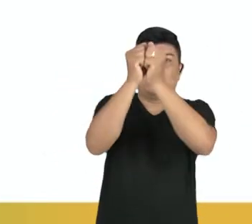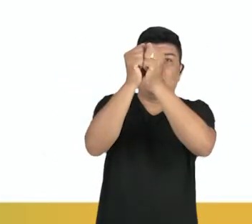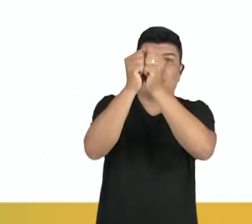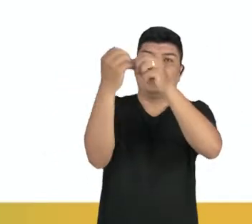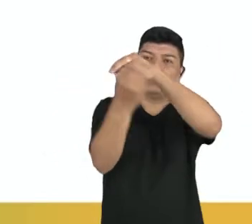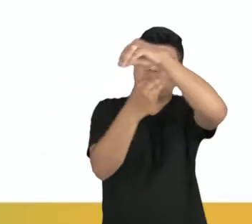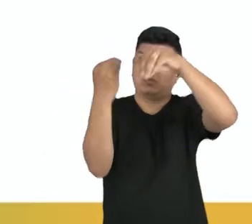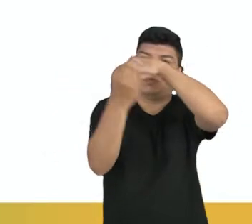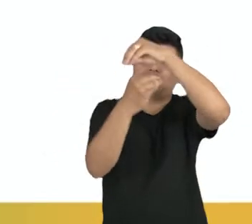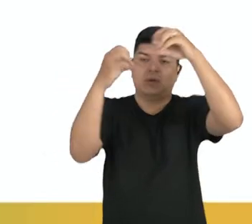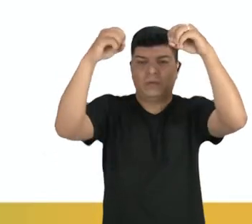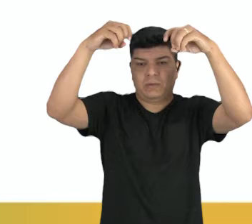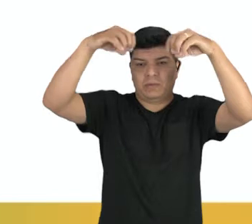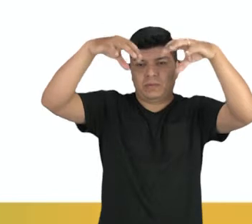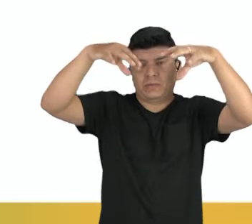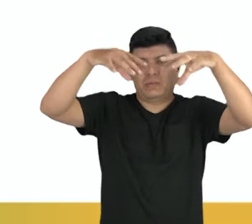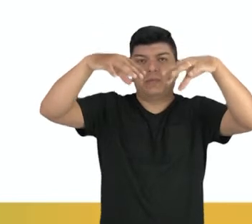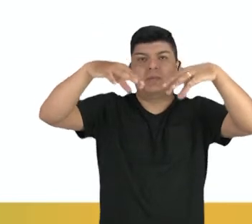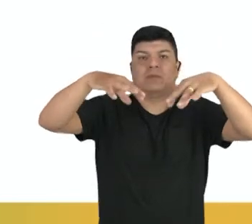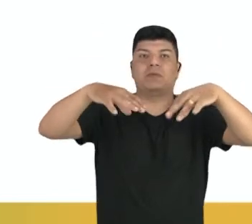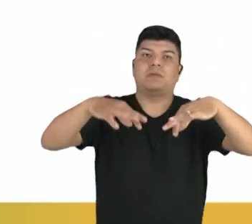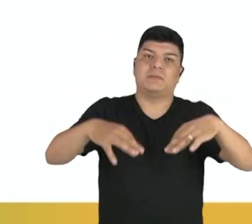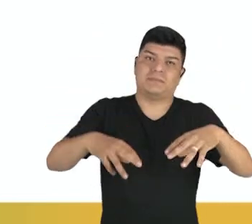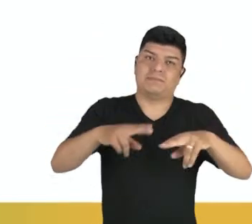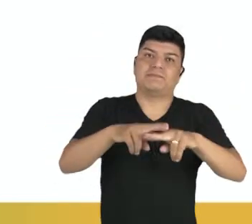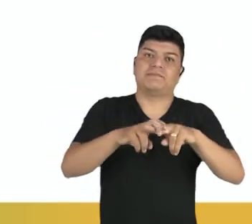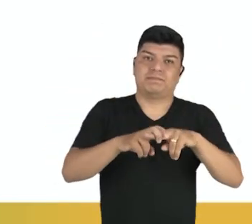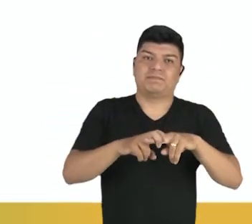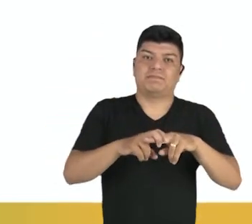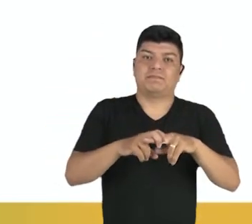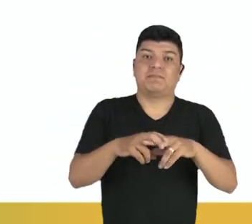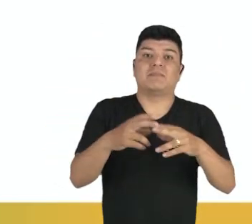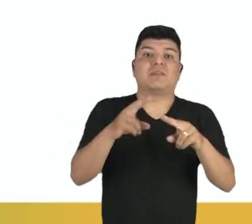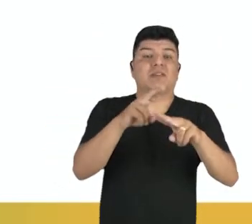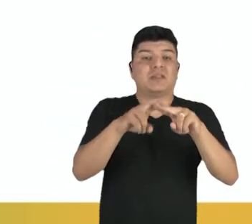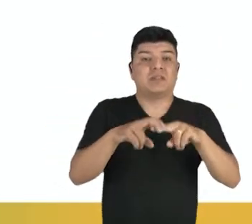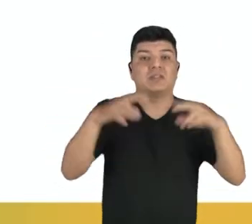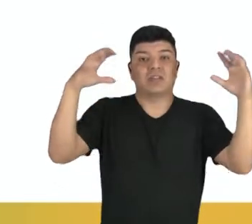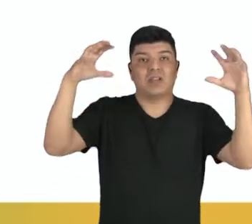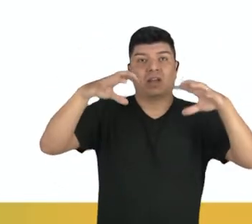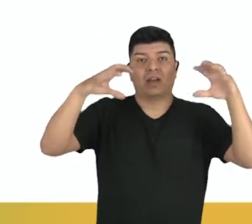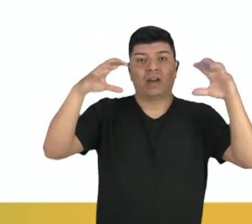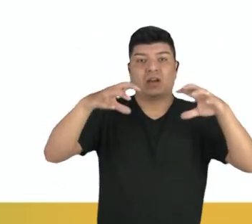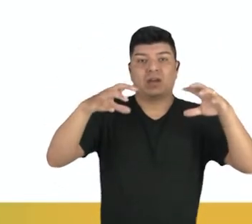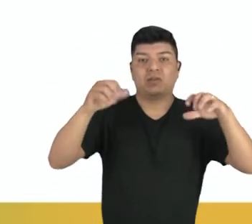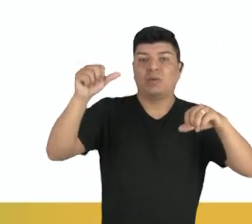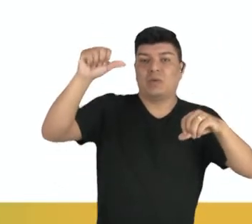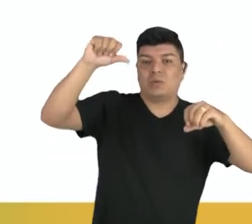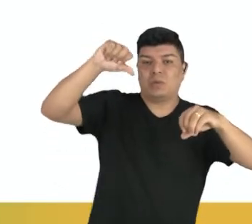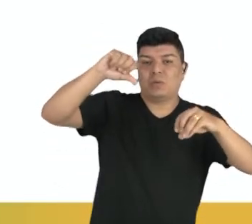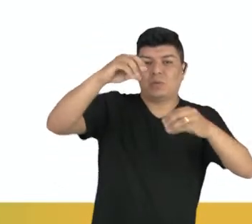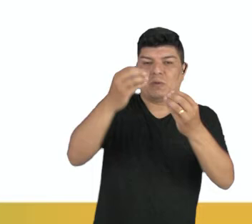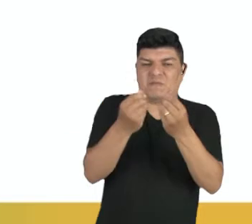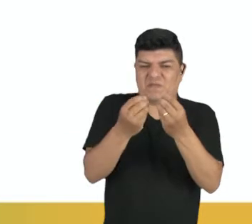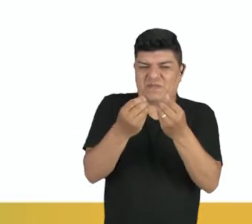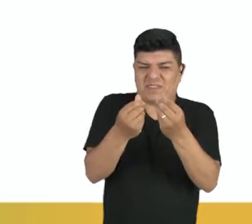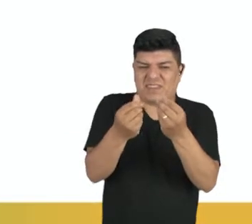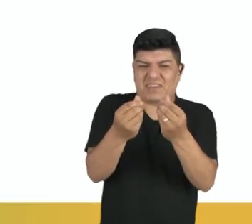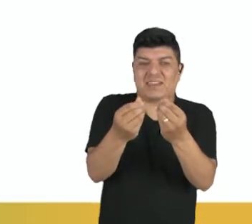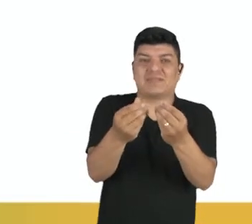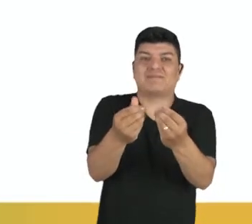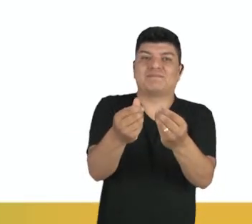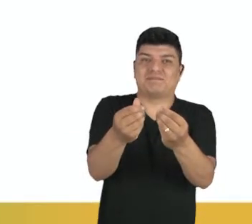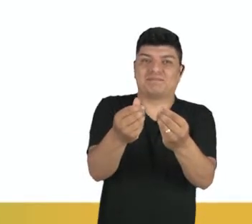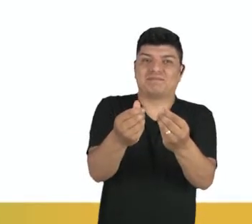junto todas essas emissões de gases que estão lá. Então, a chuva se torna ácida. As consequências são grandes para a lavoura, para as pessoas